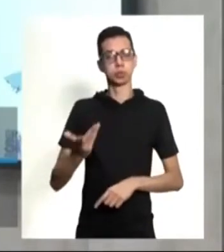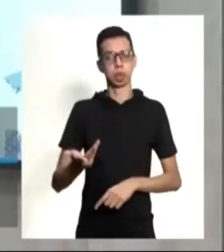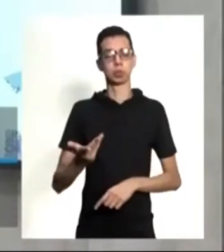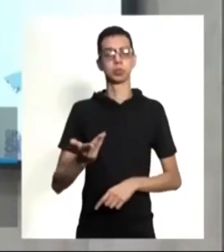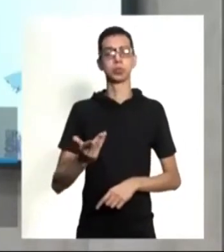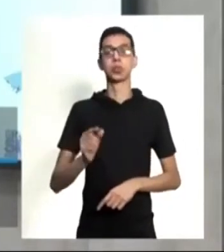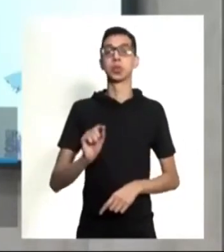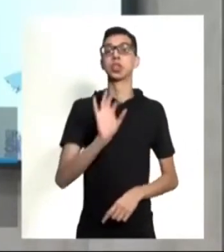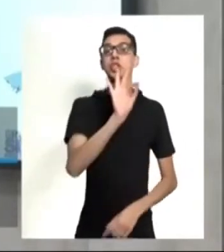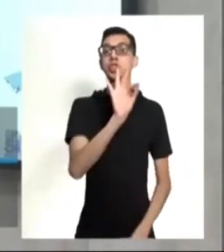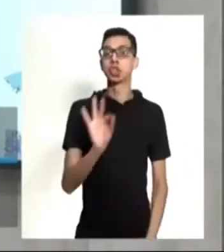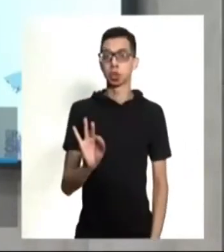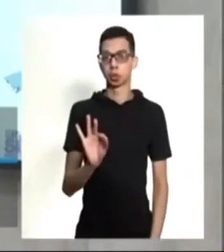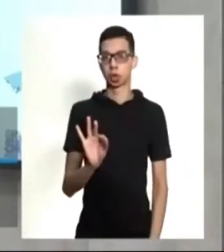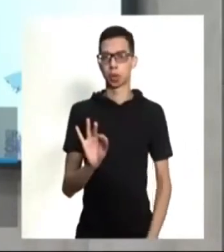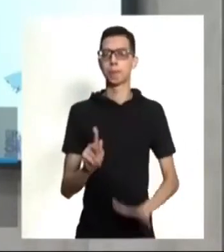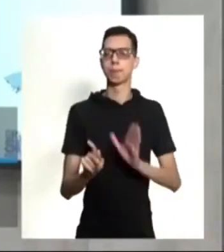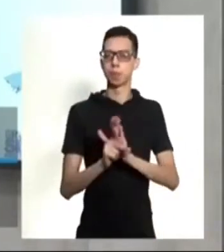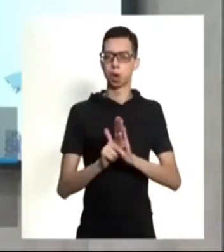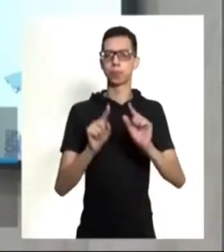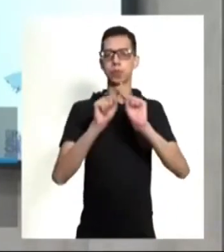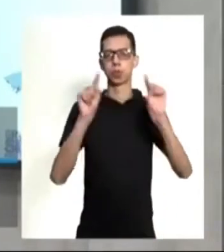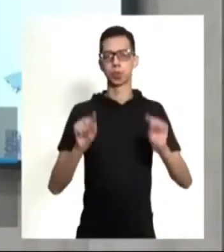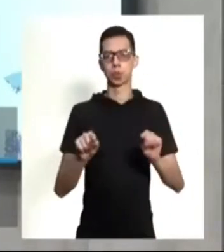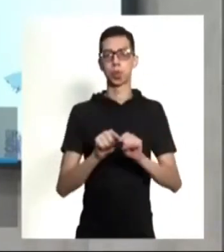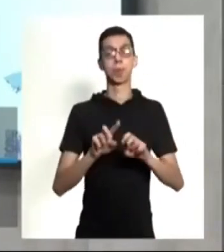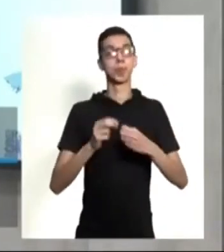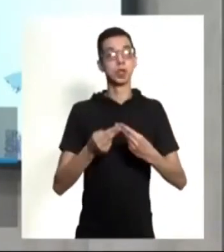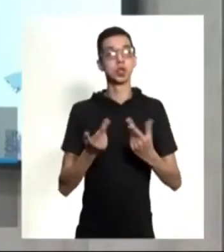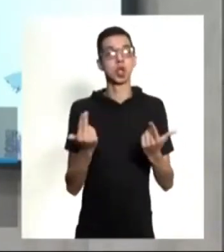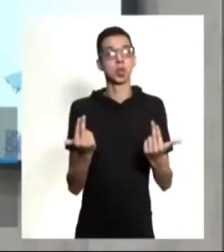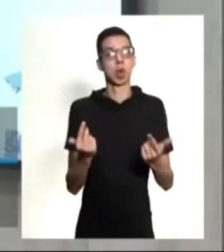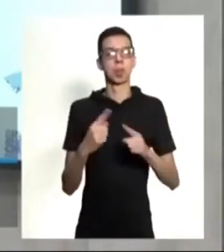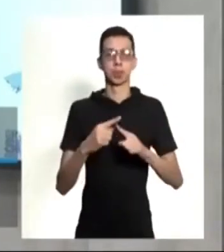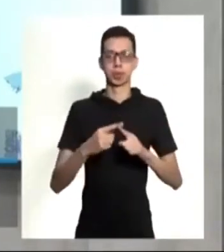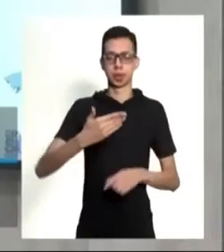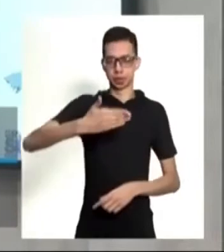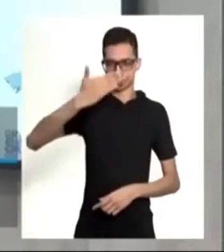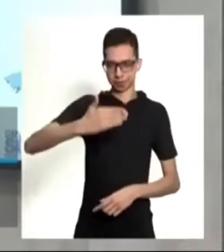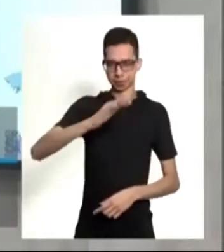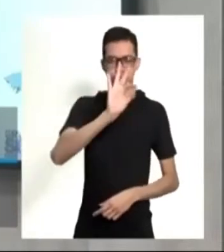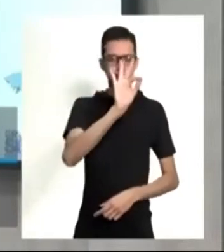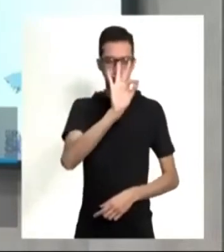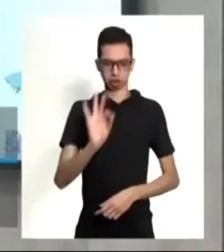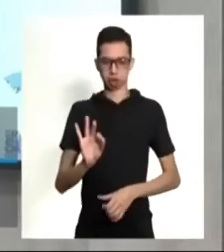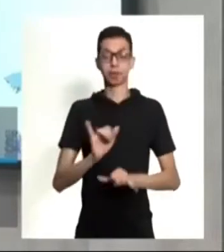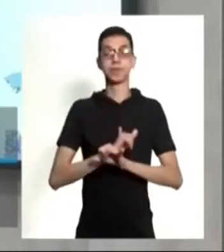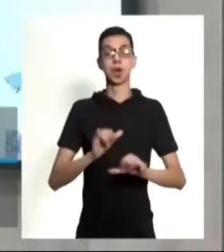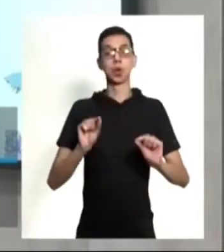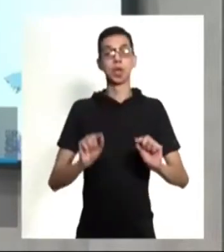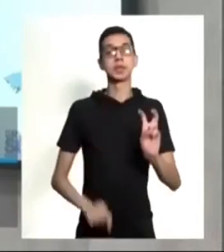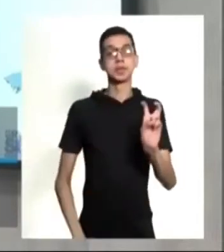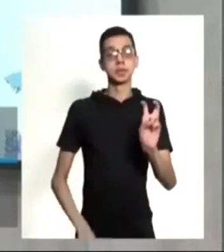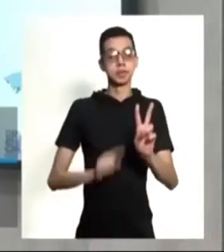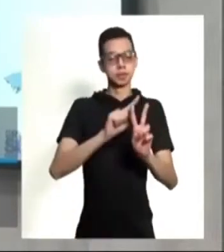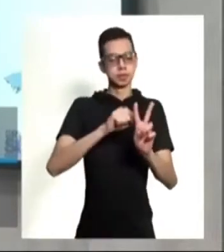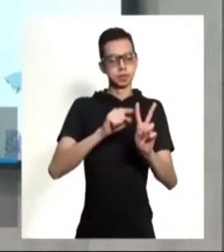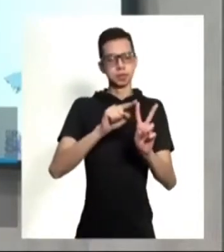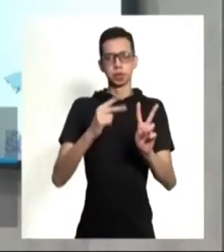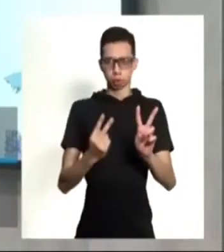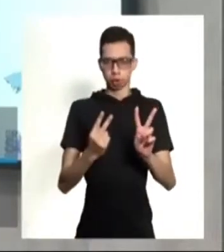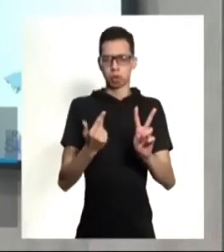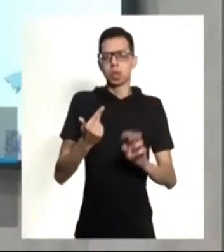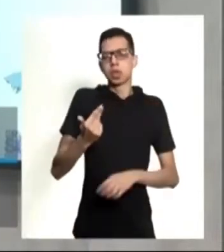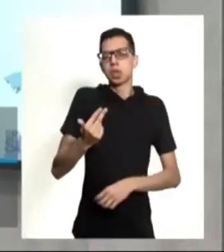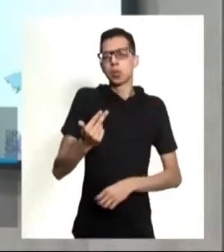a diagonal do quadrado. Por isso que eu igualei. Eu peguei a diagonal da face, que ele deu 5 raiz de 2, igualei com a diagonal de um